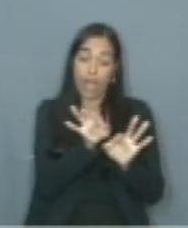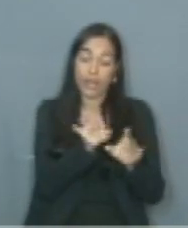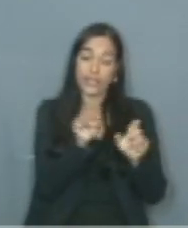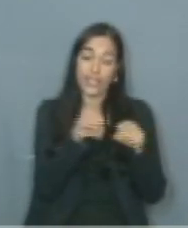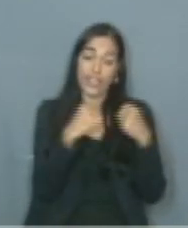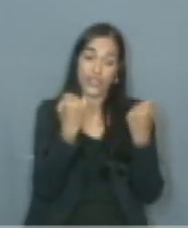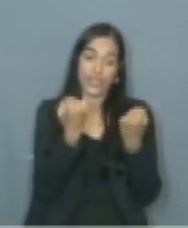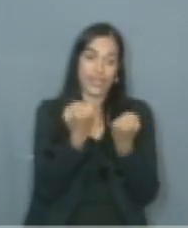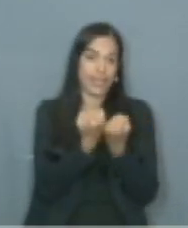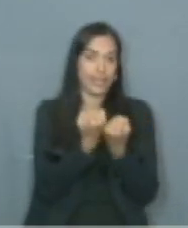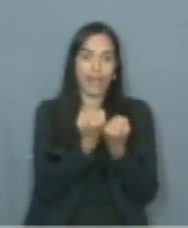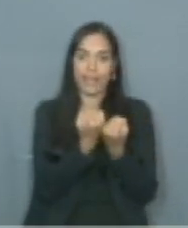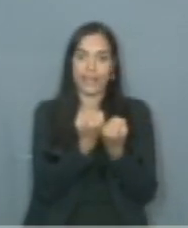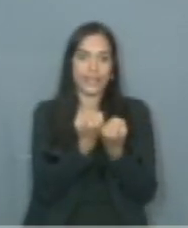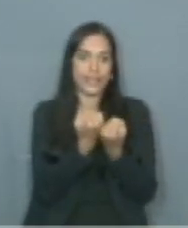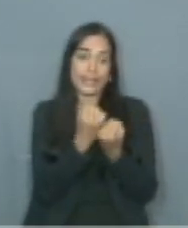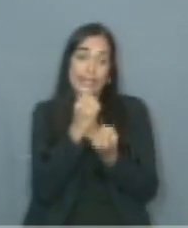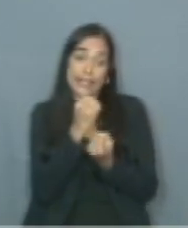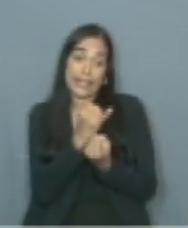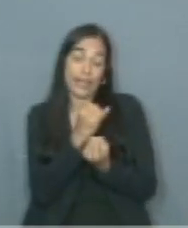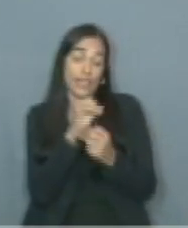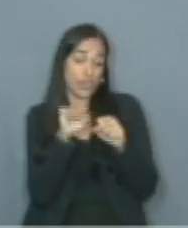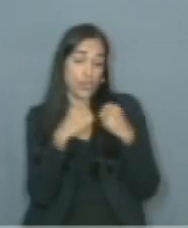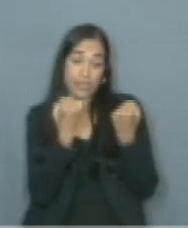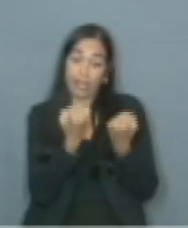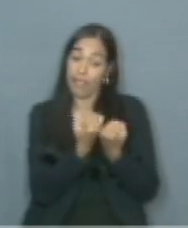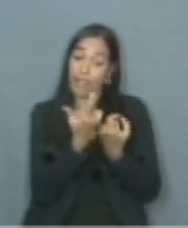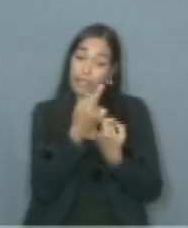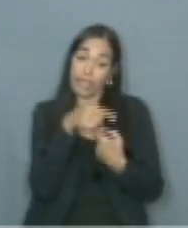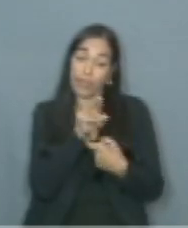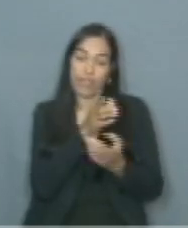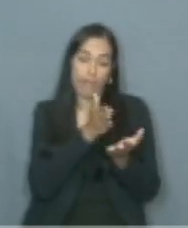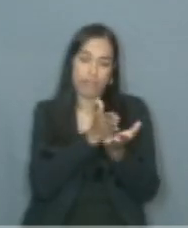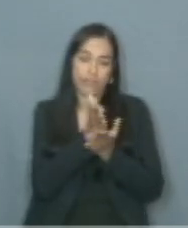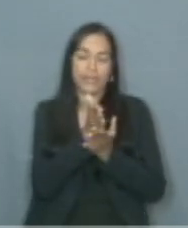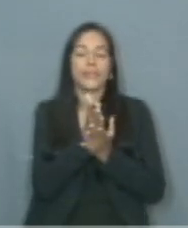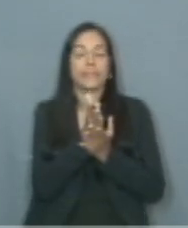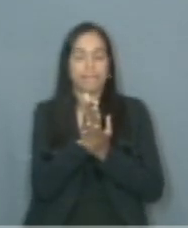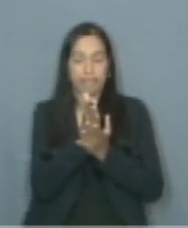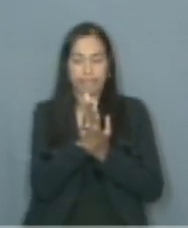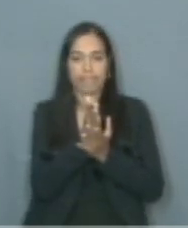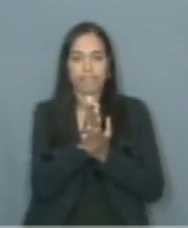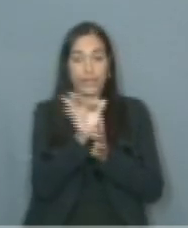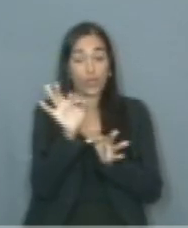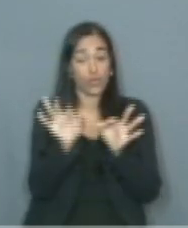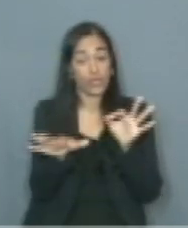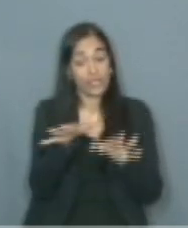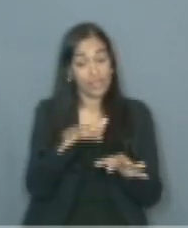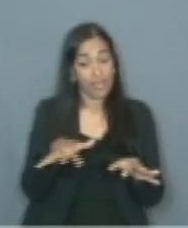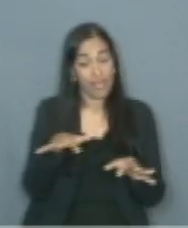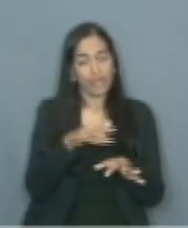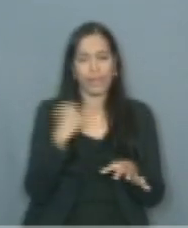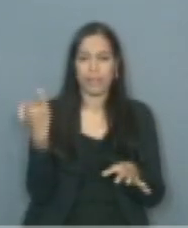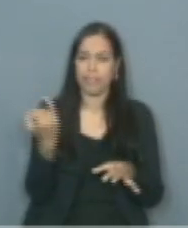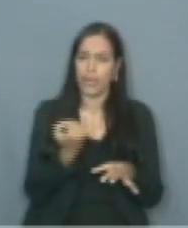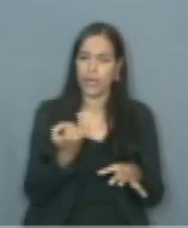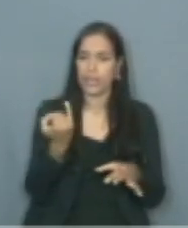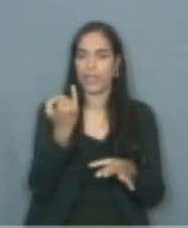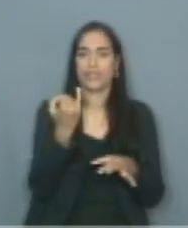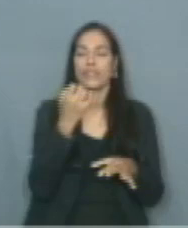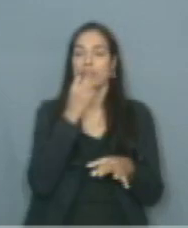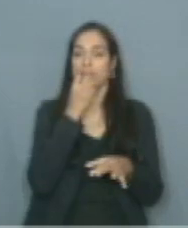sociedade já não caminha bem, vereador. O judiciário é fundamental ao bom funcionamento da sociedade brasileira.